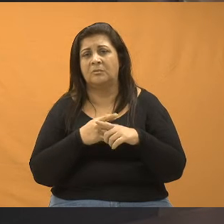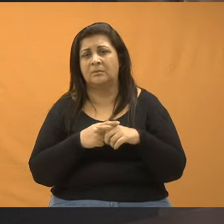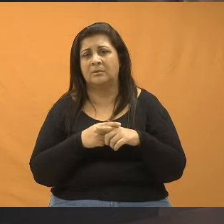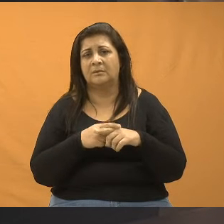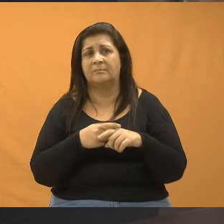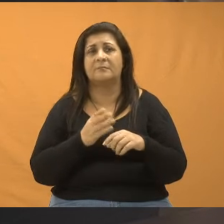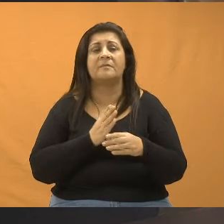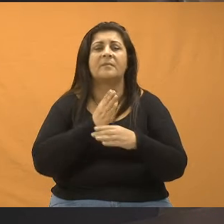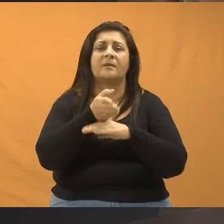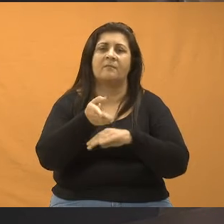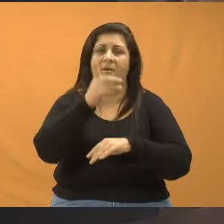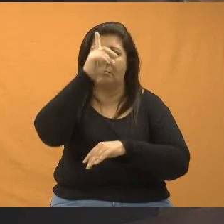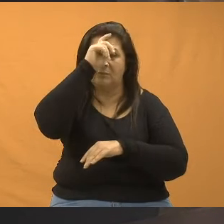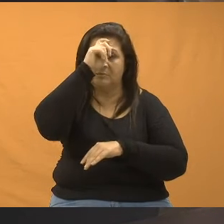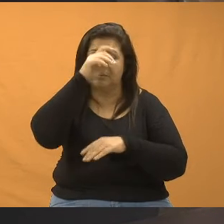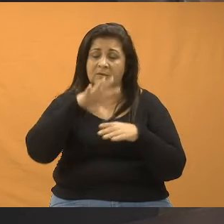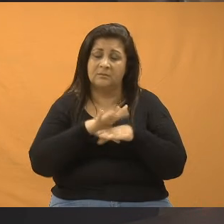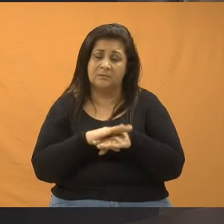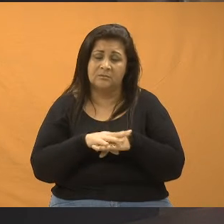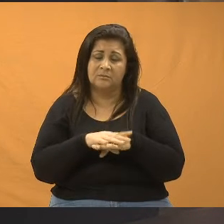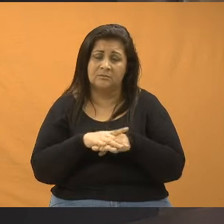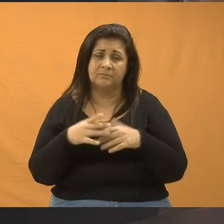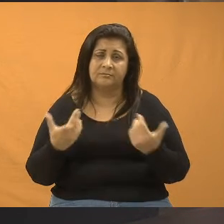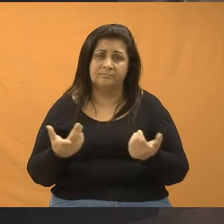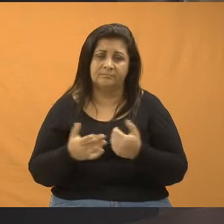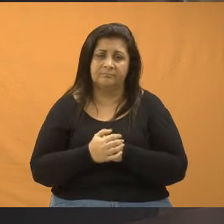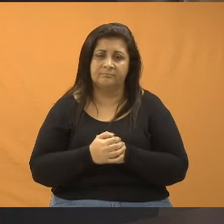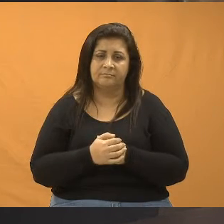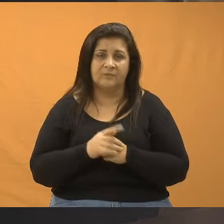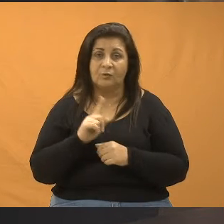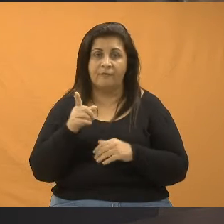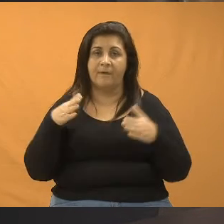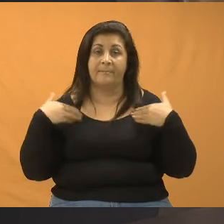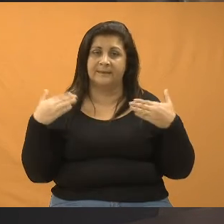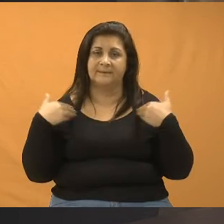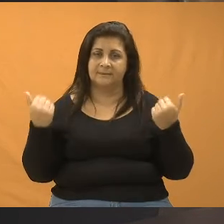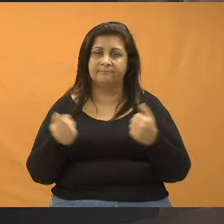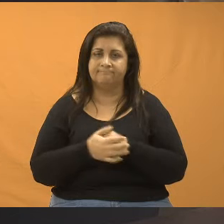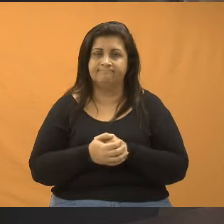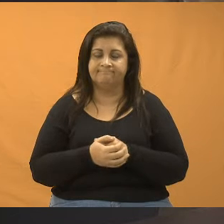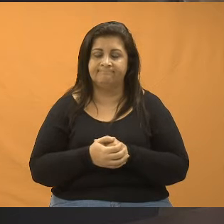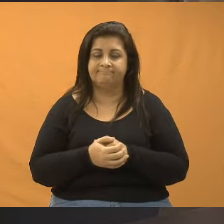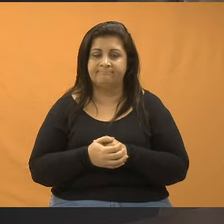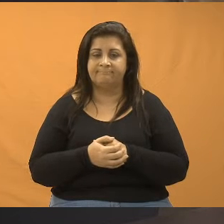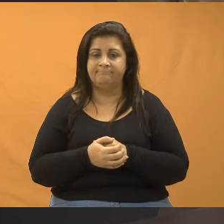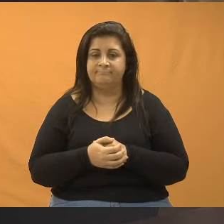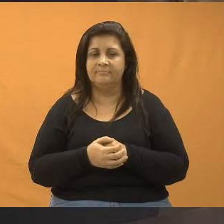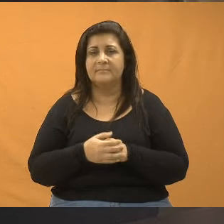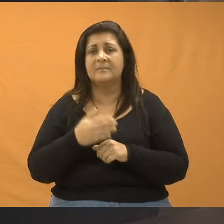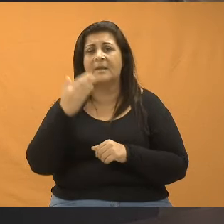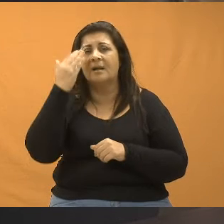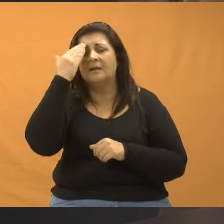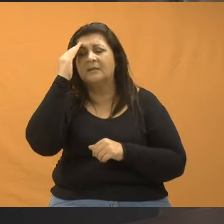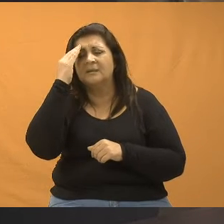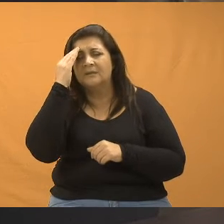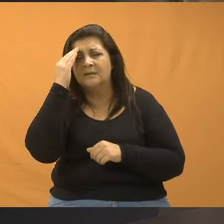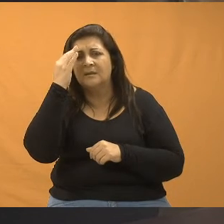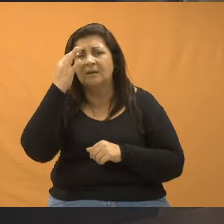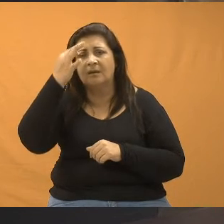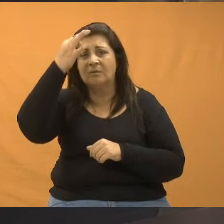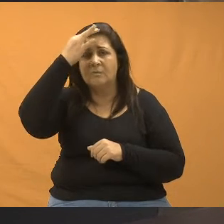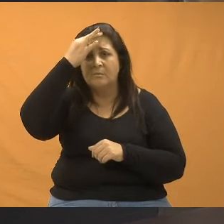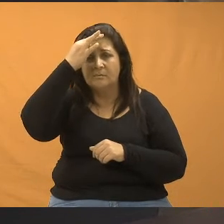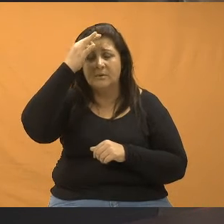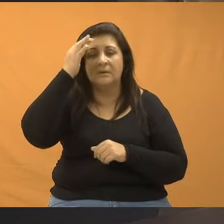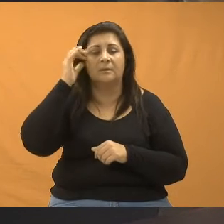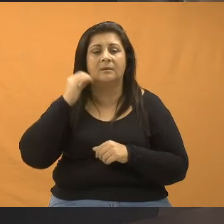atendimento médico sempre está doente, né? Sempre tem alguma coisa, ela não vai lá só para passear. que ela saiba compreender e que a gente possa oferecer